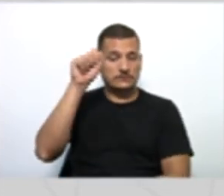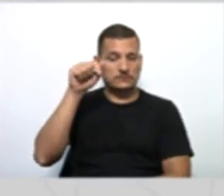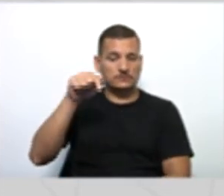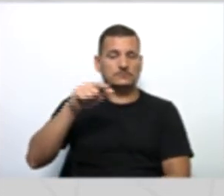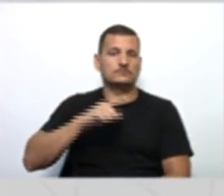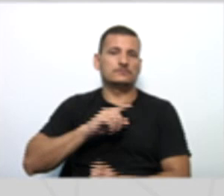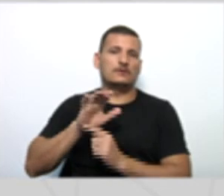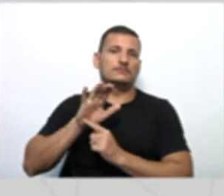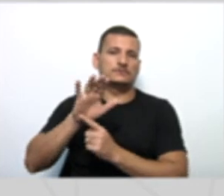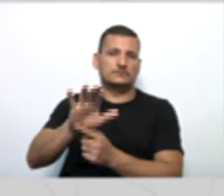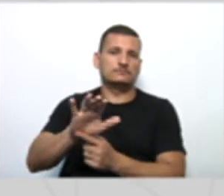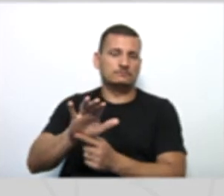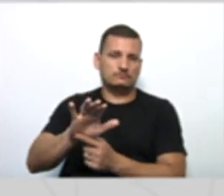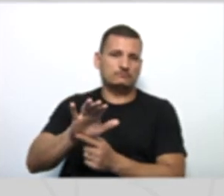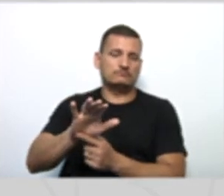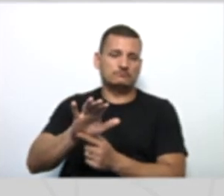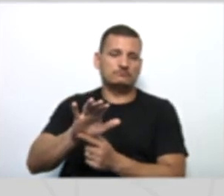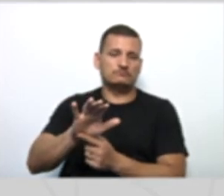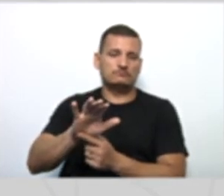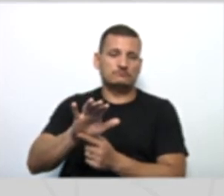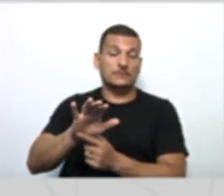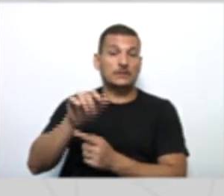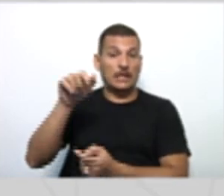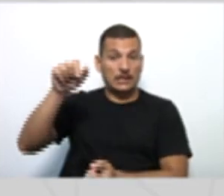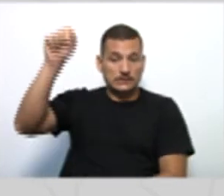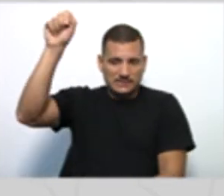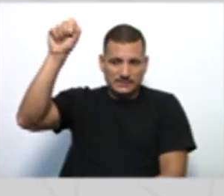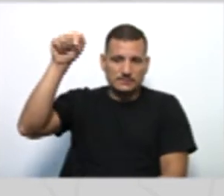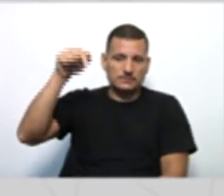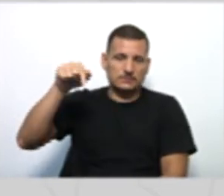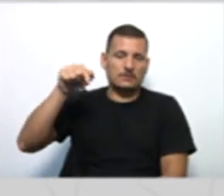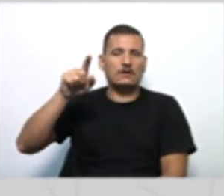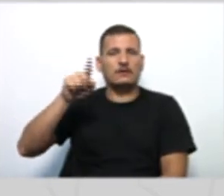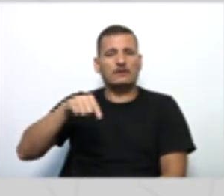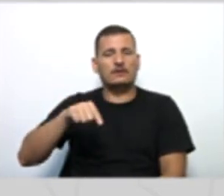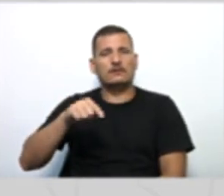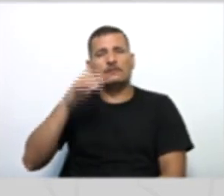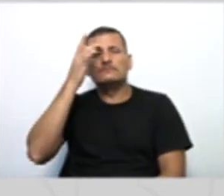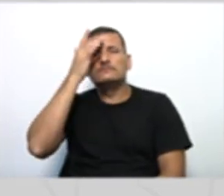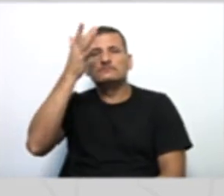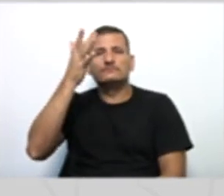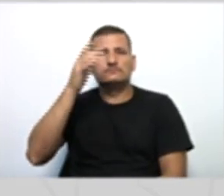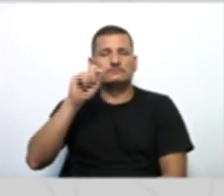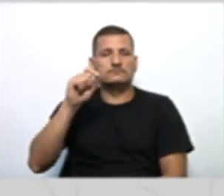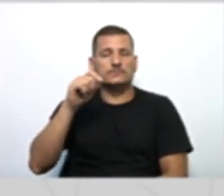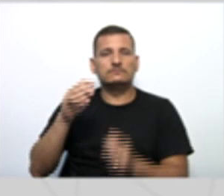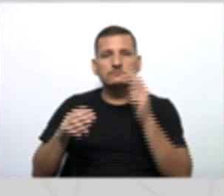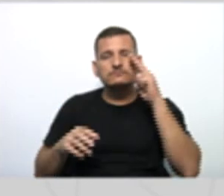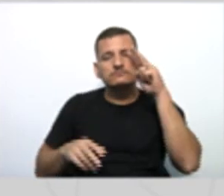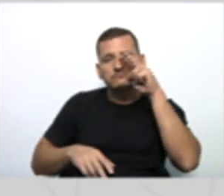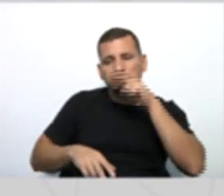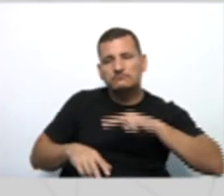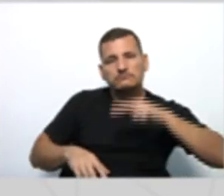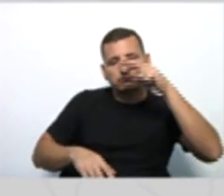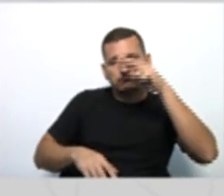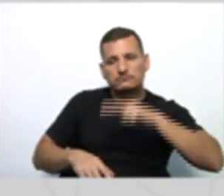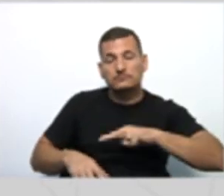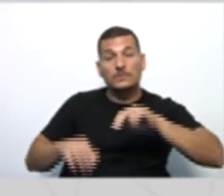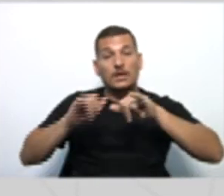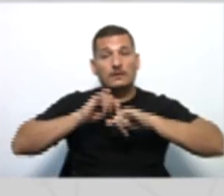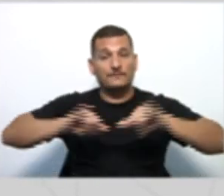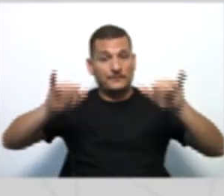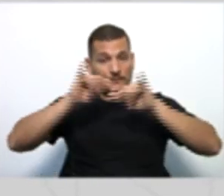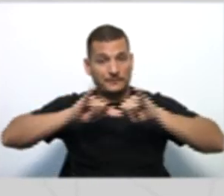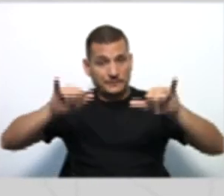forma de cartaz. Essa forma de cartaz é justamente para facilitar a visualização e a